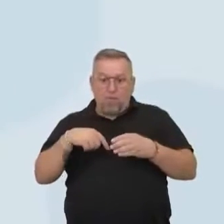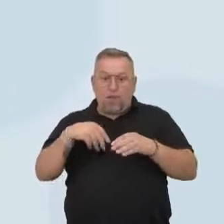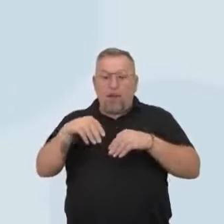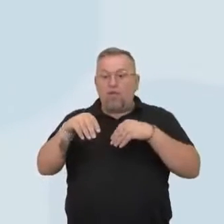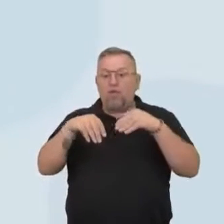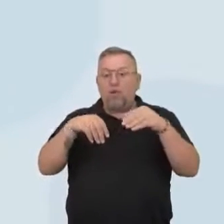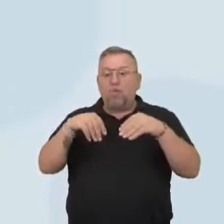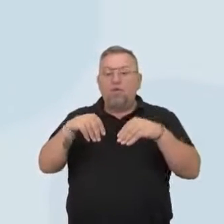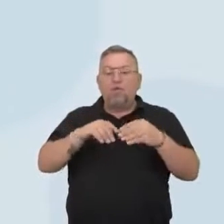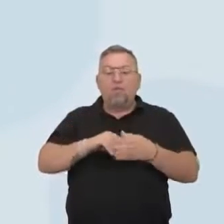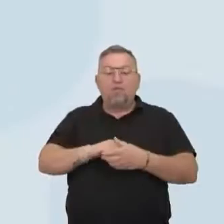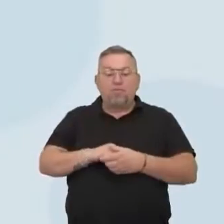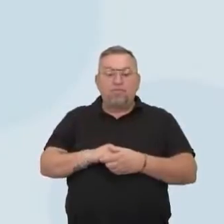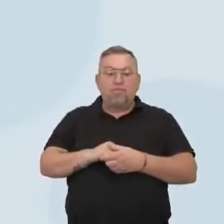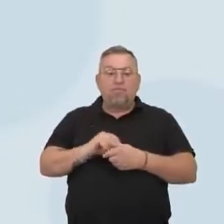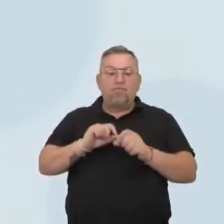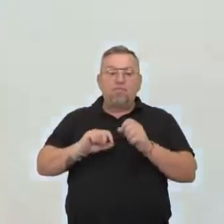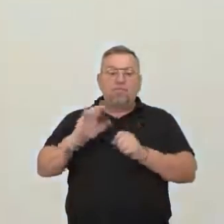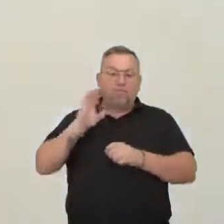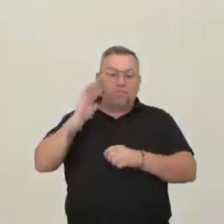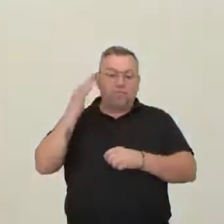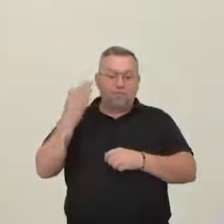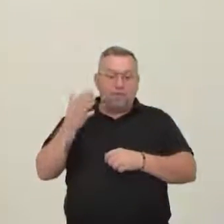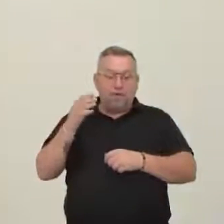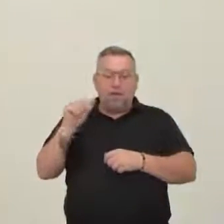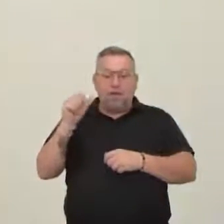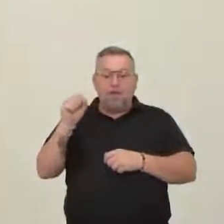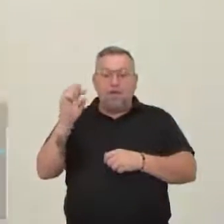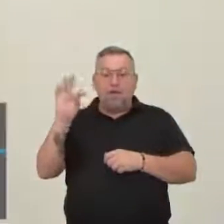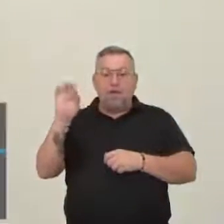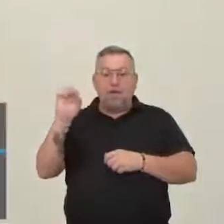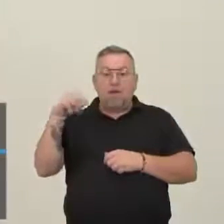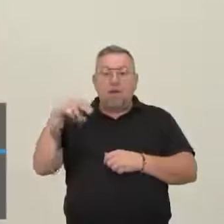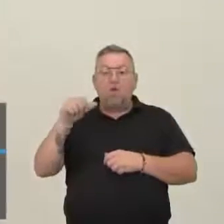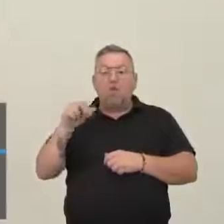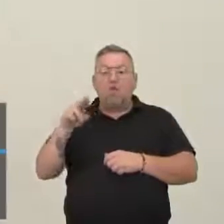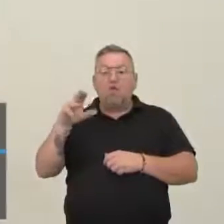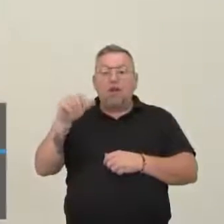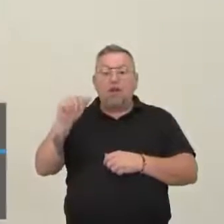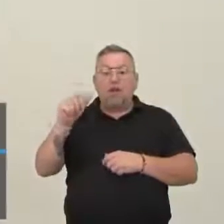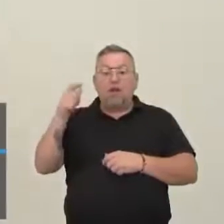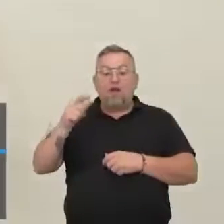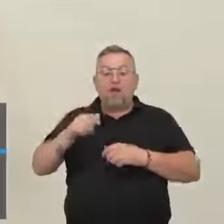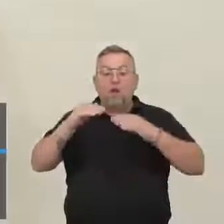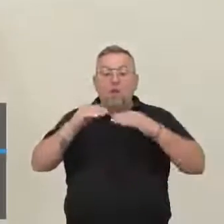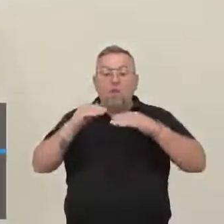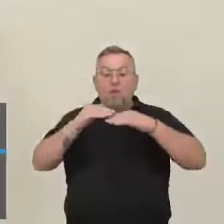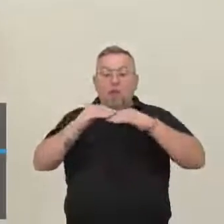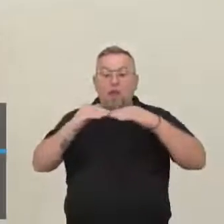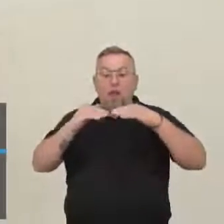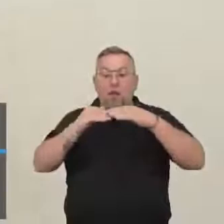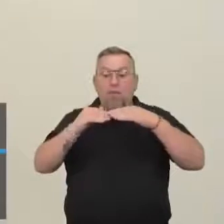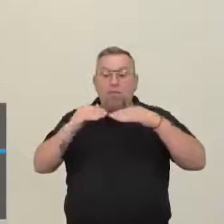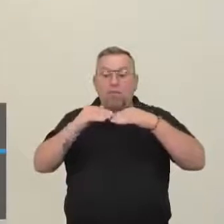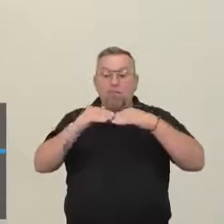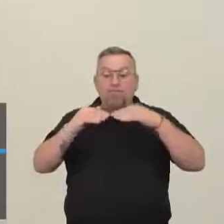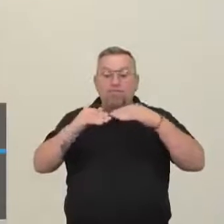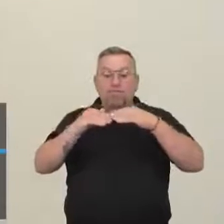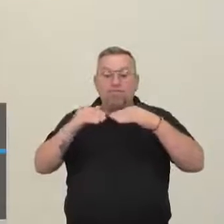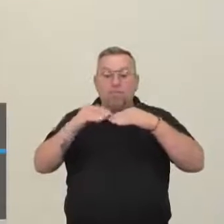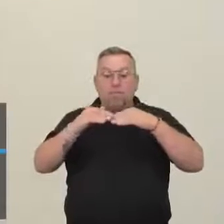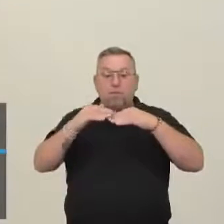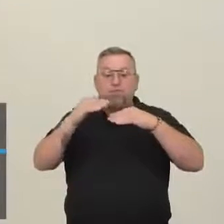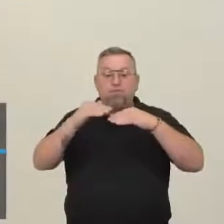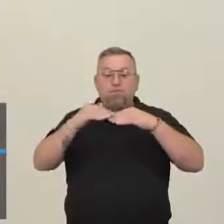deformam-se plasticamente. Então, a asterosfera é onde estão as placas tectônicas, por isso o movimento. Então, é